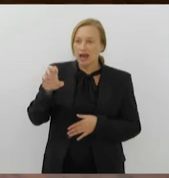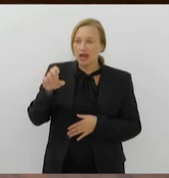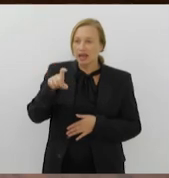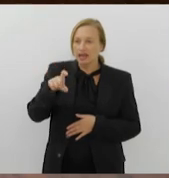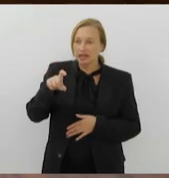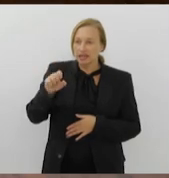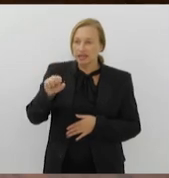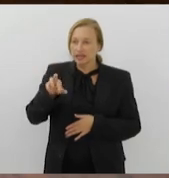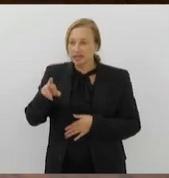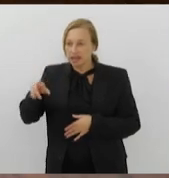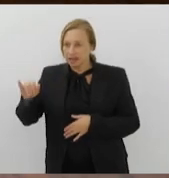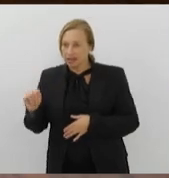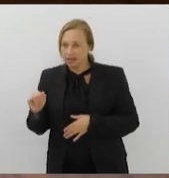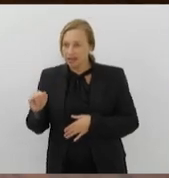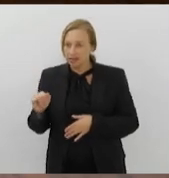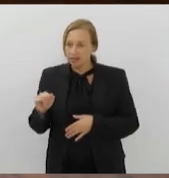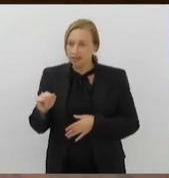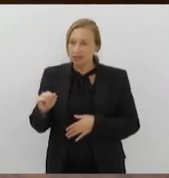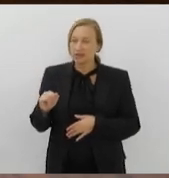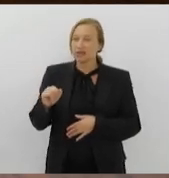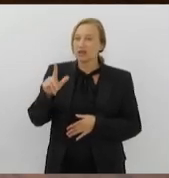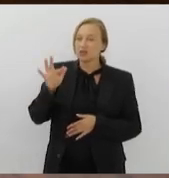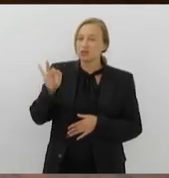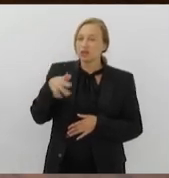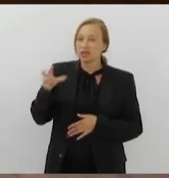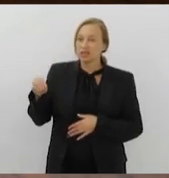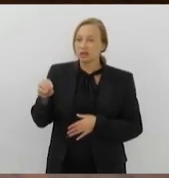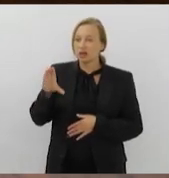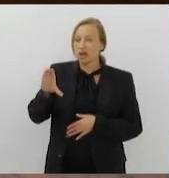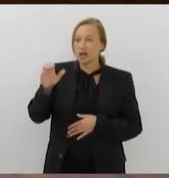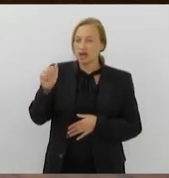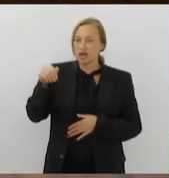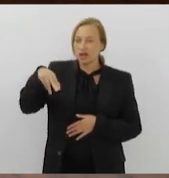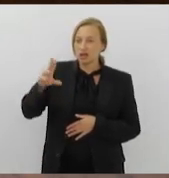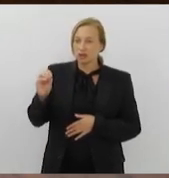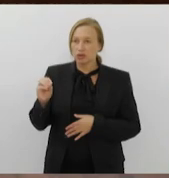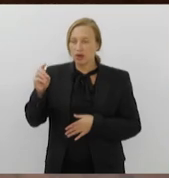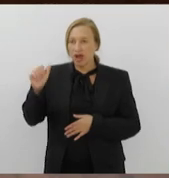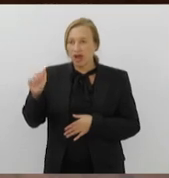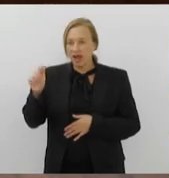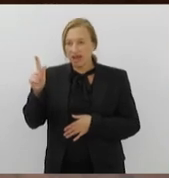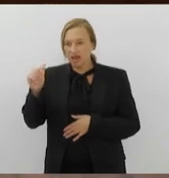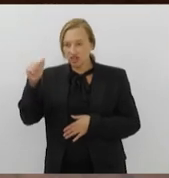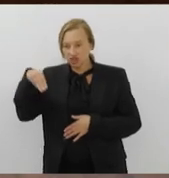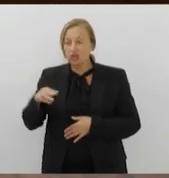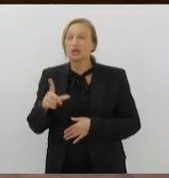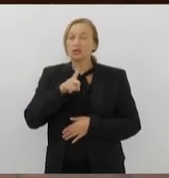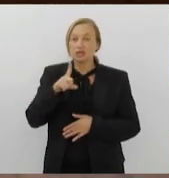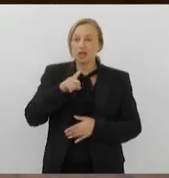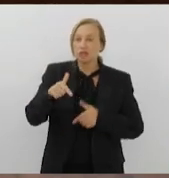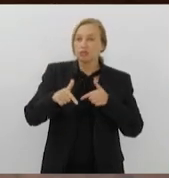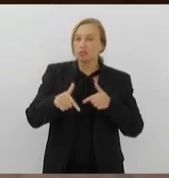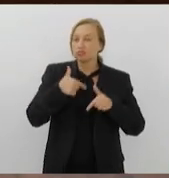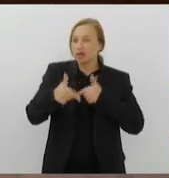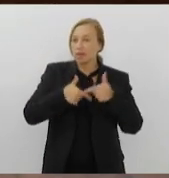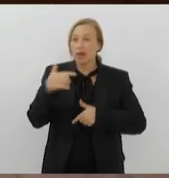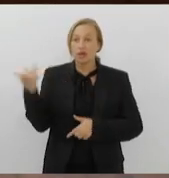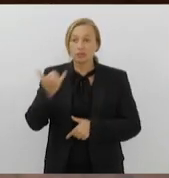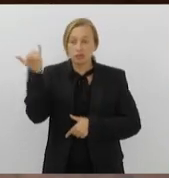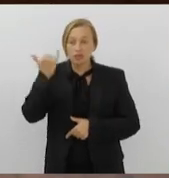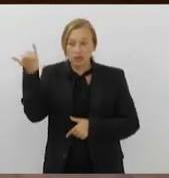Associação Rio Vaar de Canoagem. E tem um trabalho muito importante com atletas